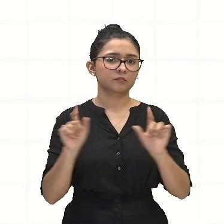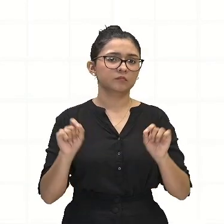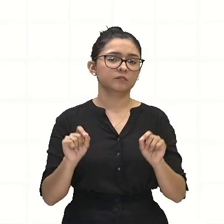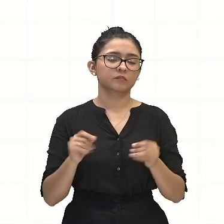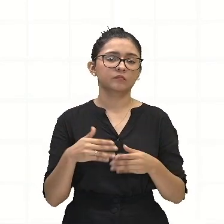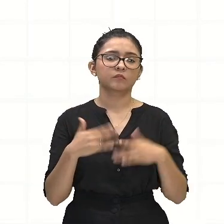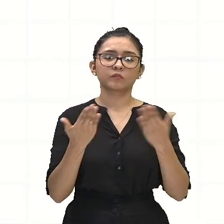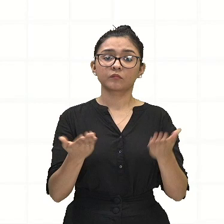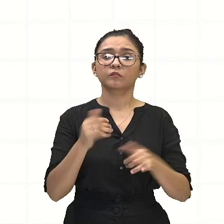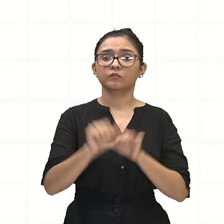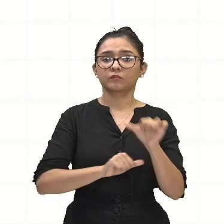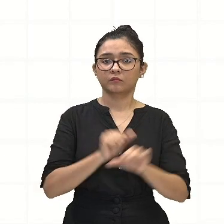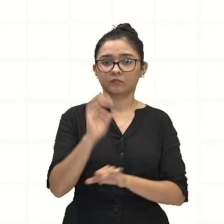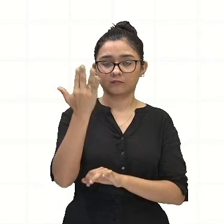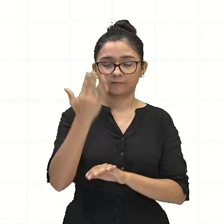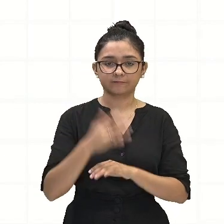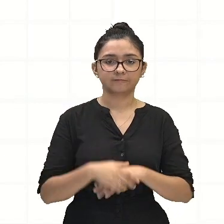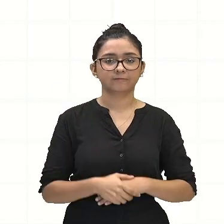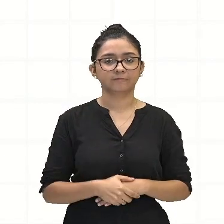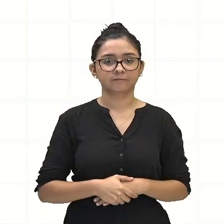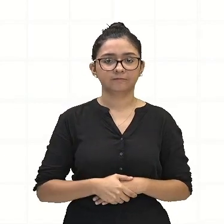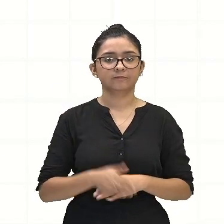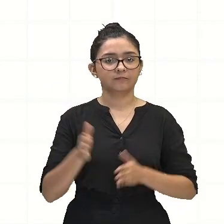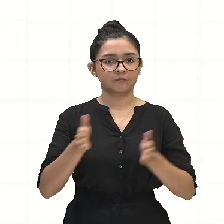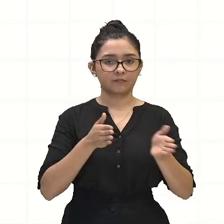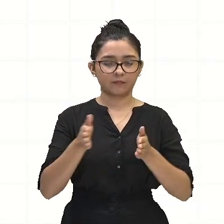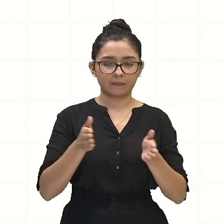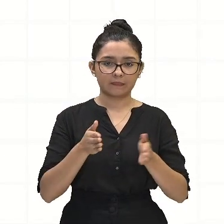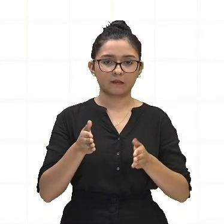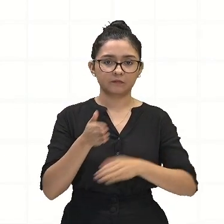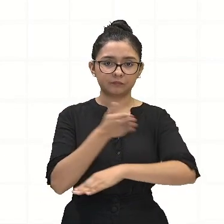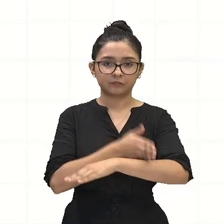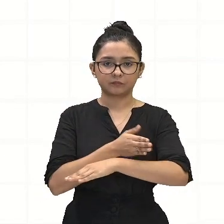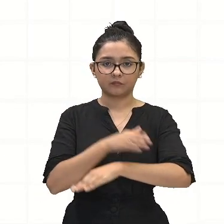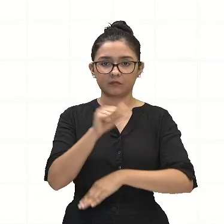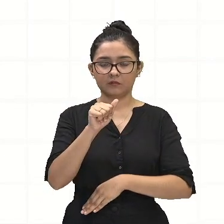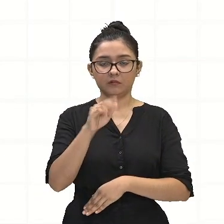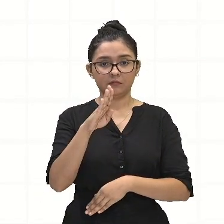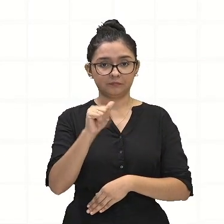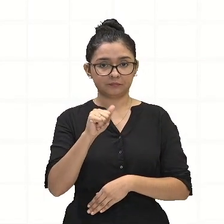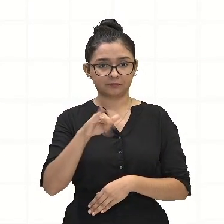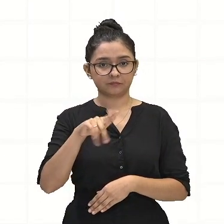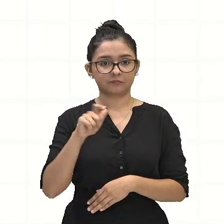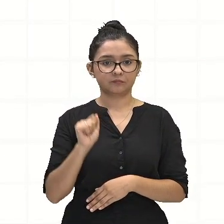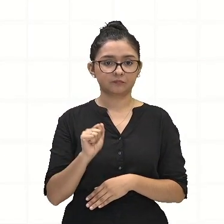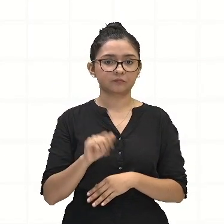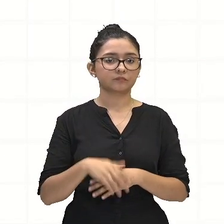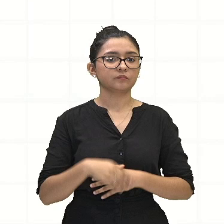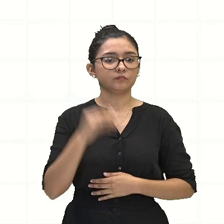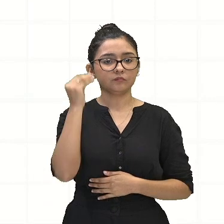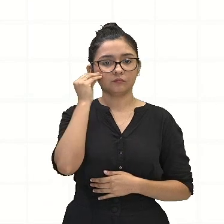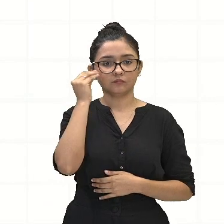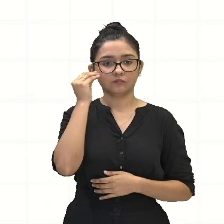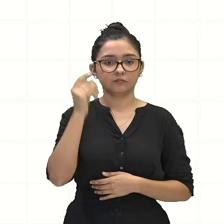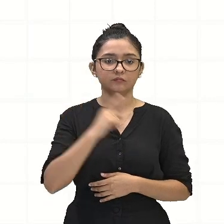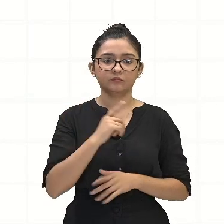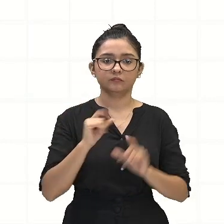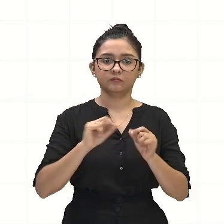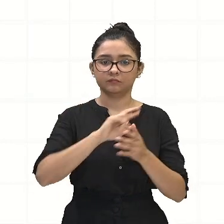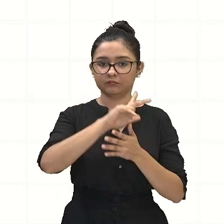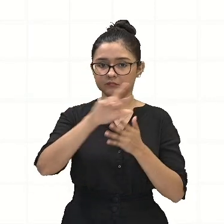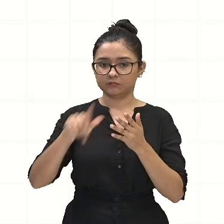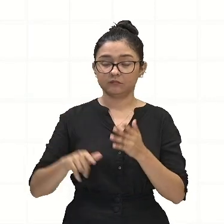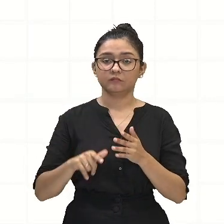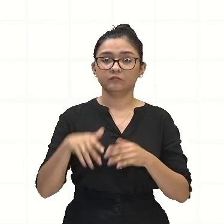as mudanças que ocorreram na Baixa Idade Média para que isso ocorresse? Vamos ver em várias esferas, no